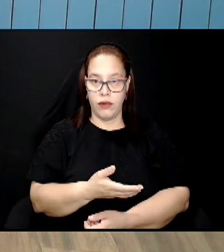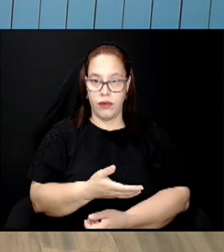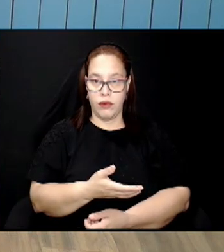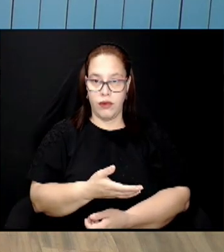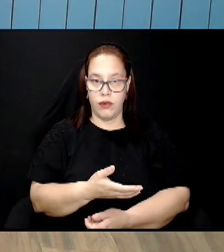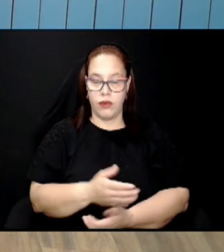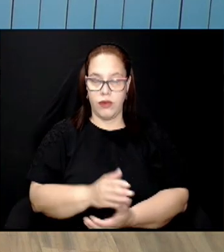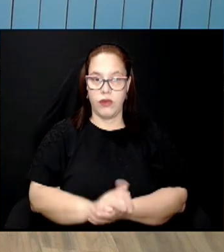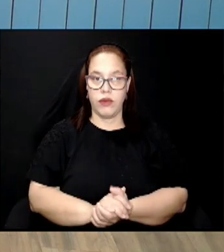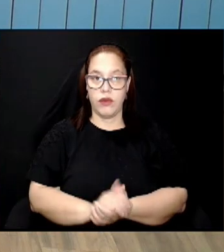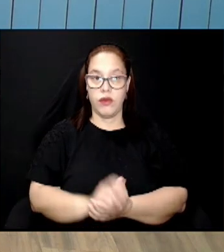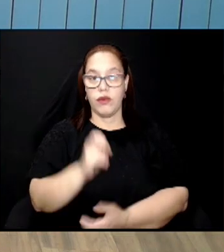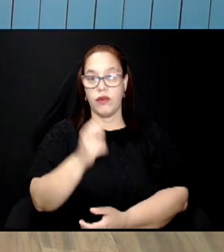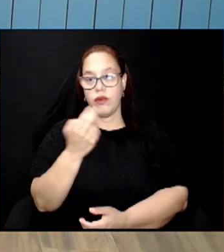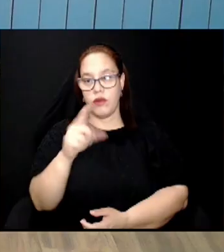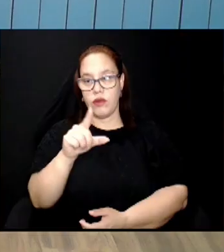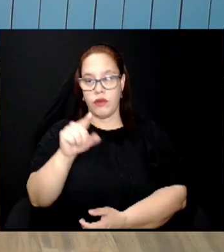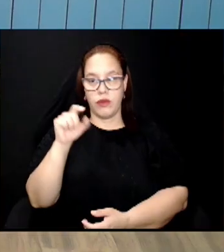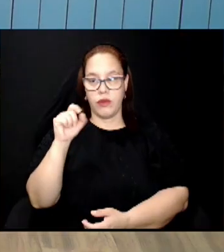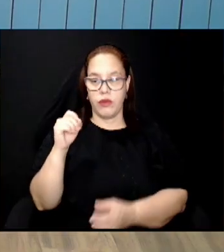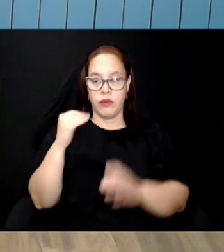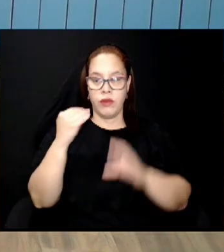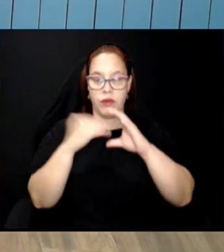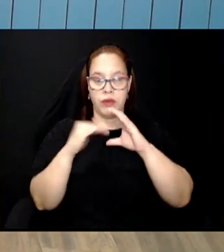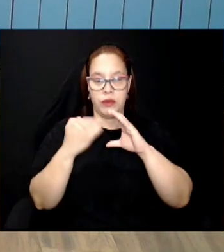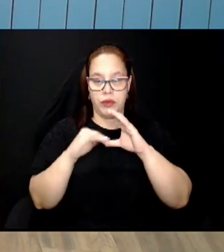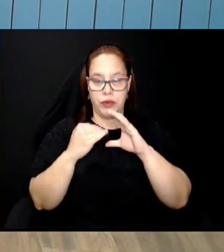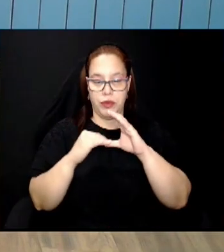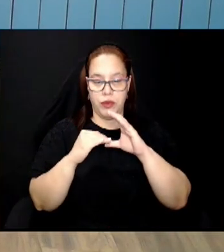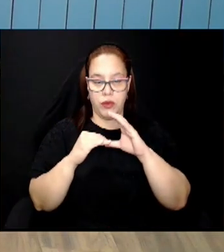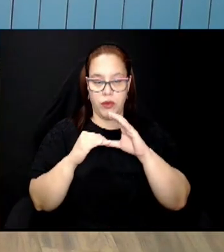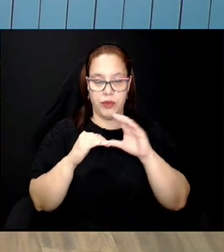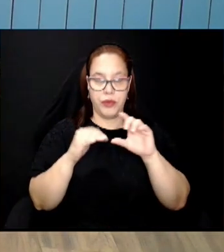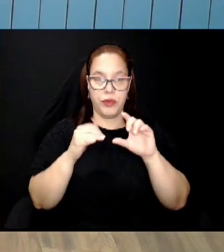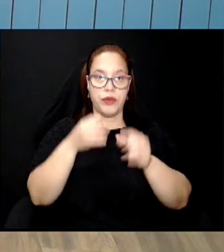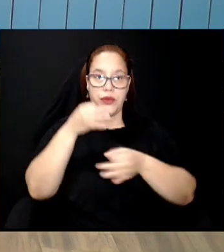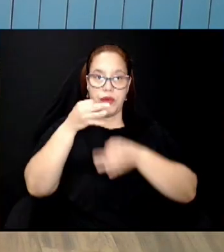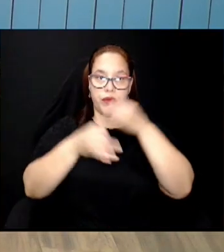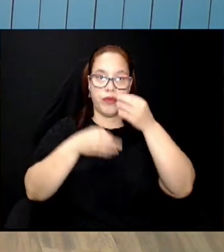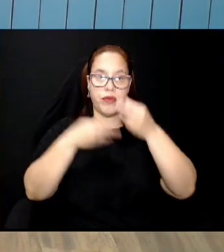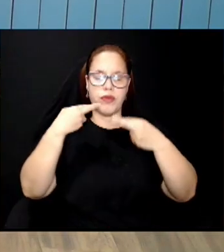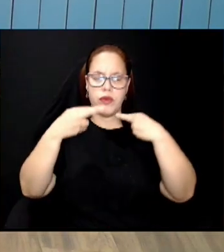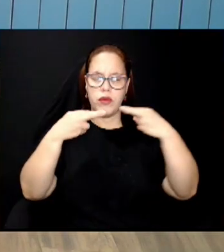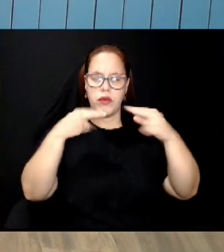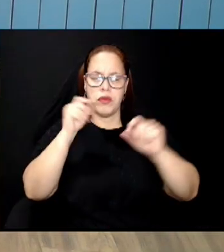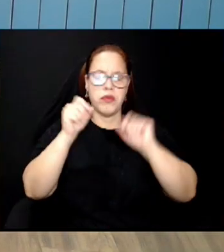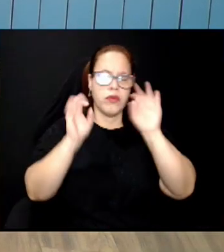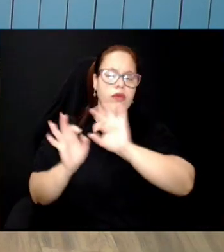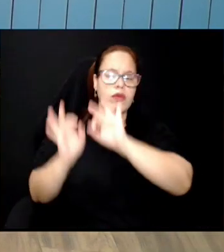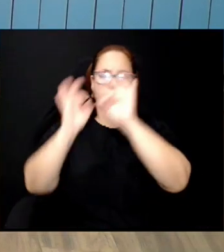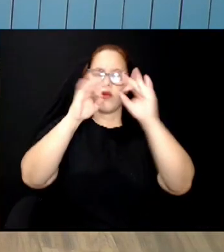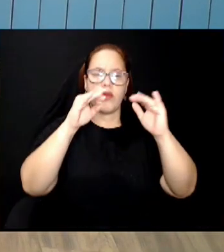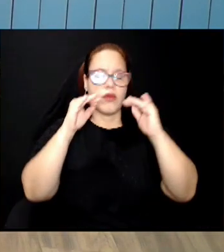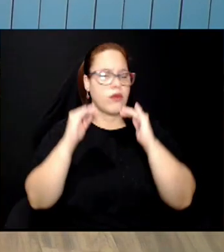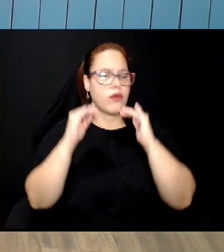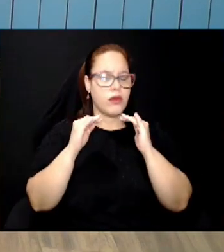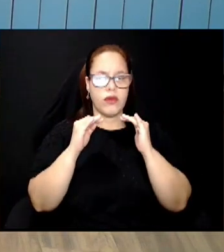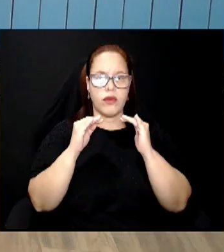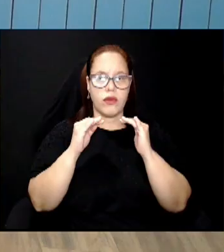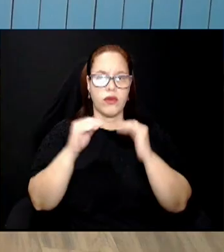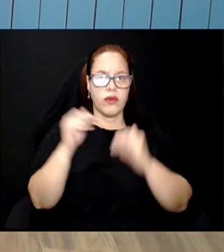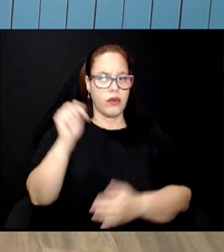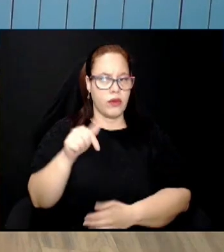978293776. Ou você tem a opção de enviar o seu elogio, uma crítica construtiva, o que você quer assistir aqui no